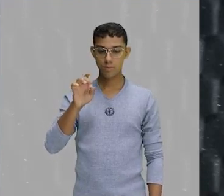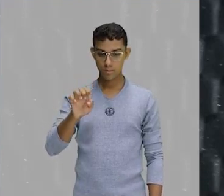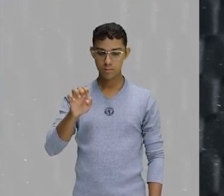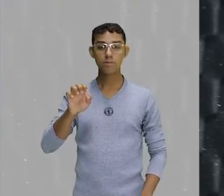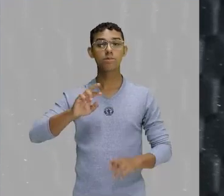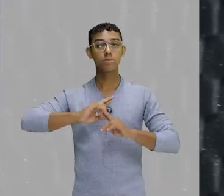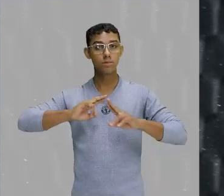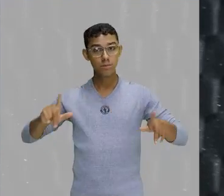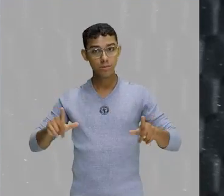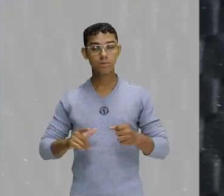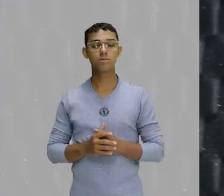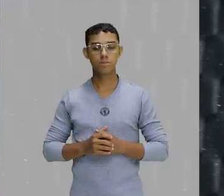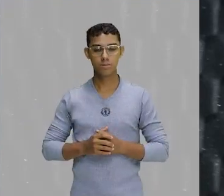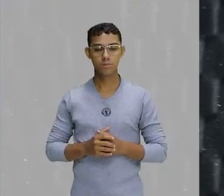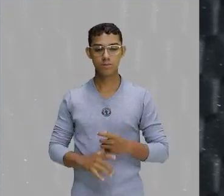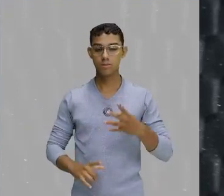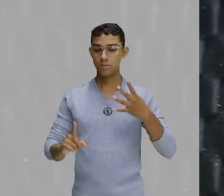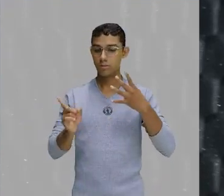diferente.